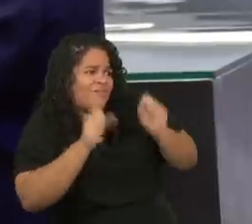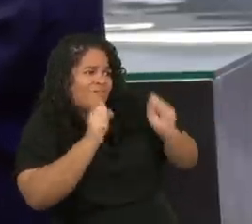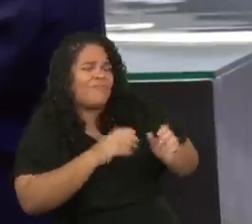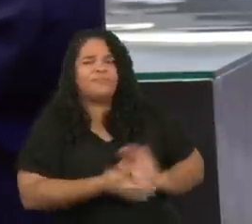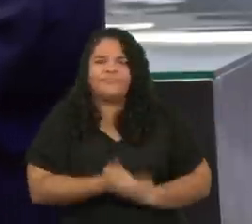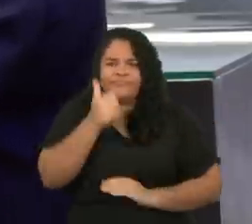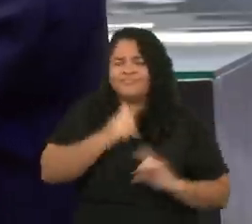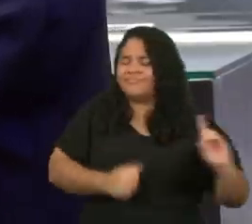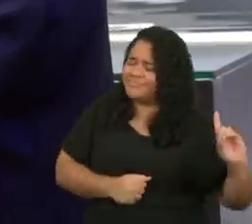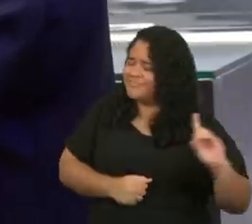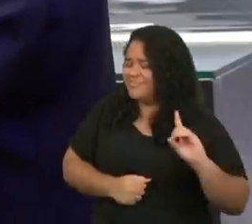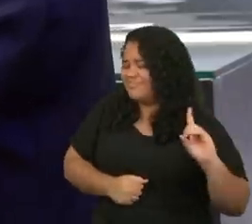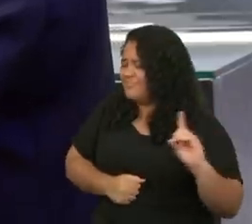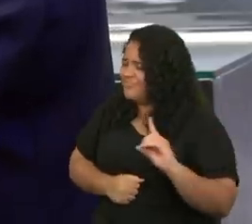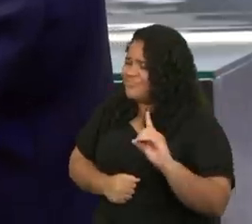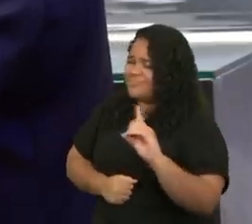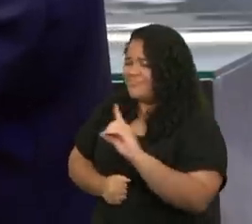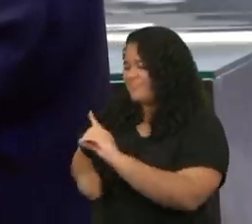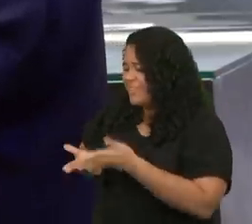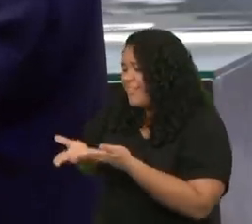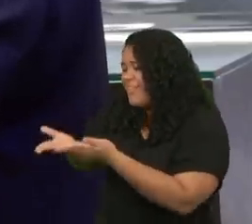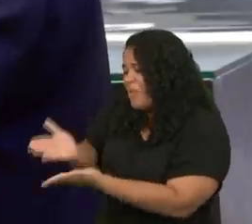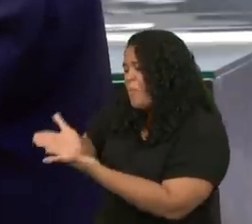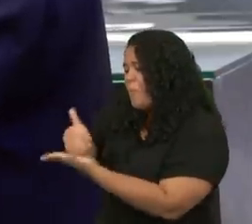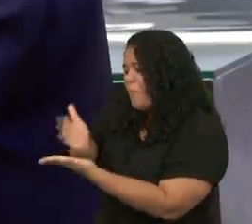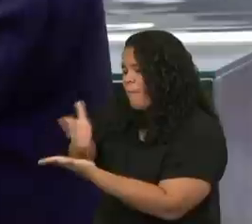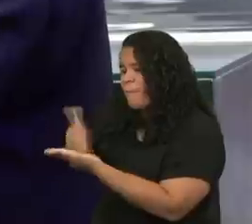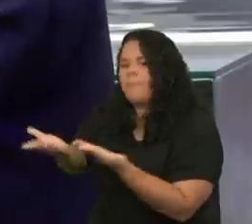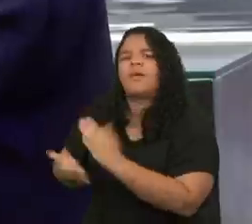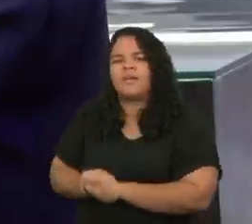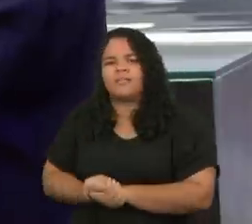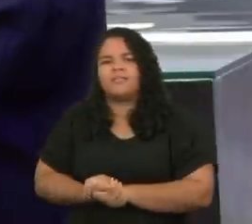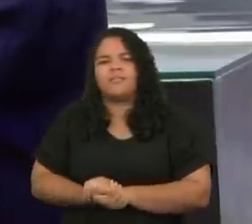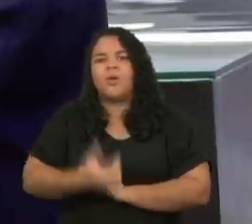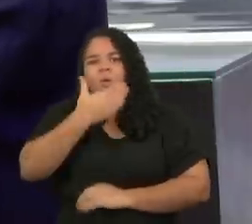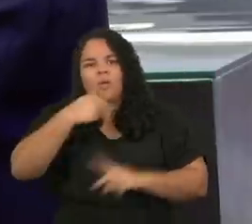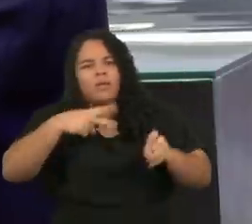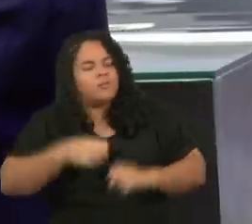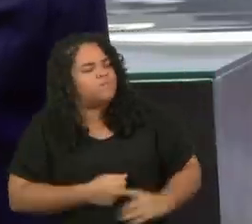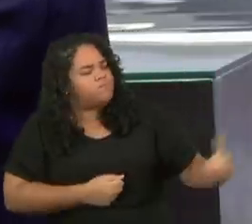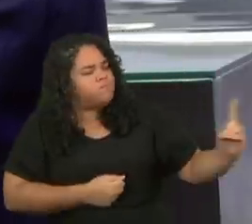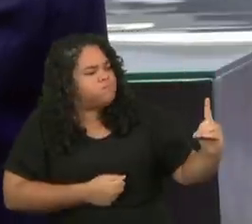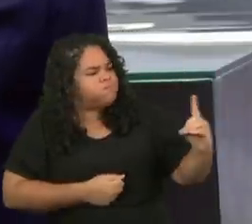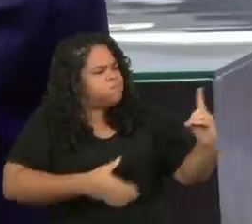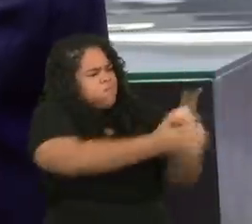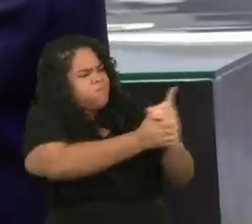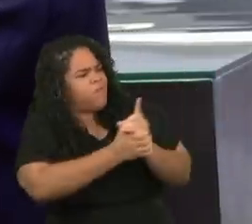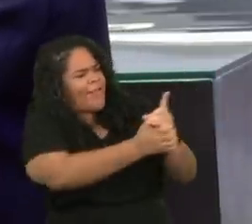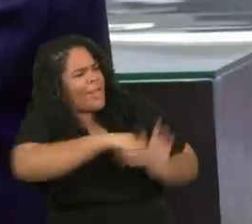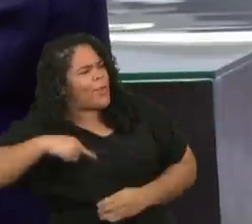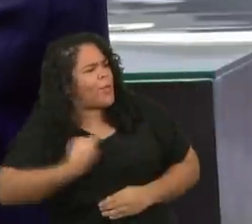comesse pegou dela e disse vem deita-te comigo irmã minha porém ela lhe disse não